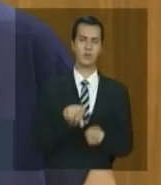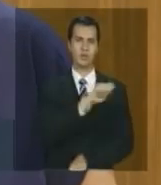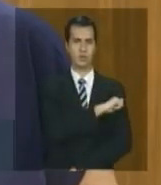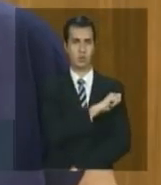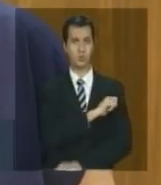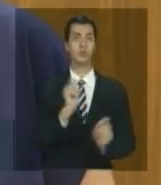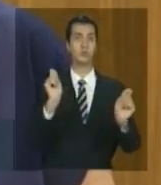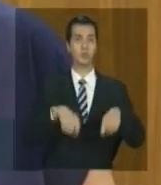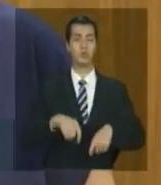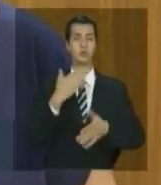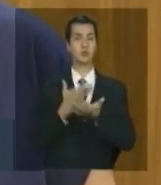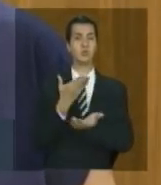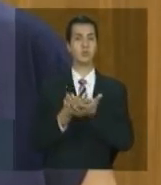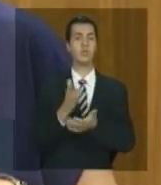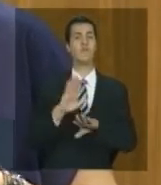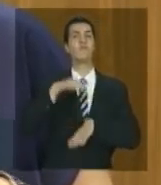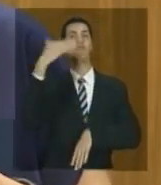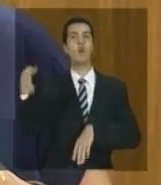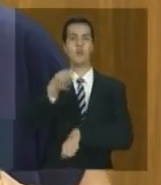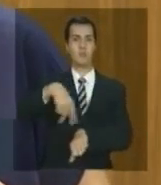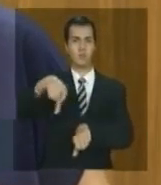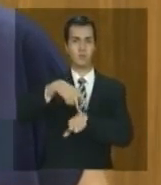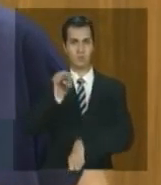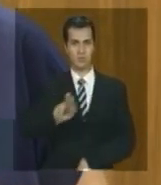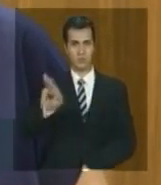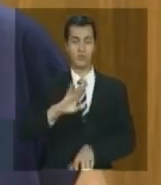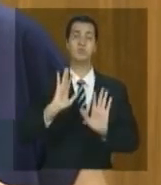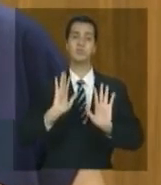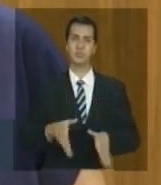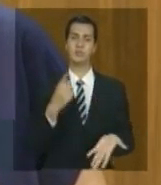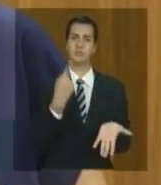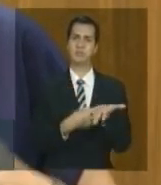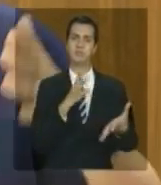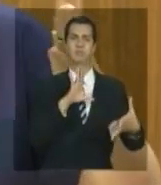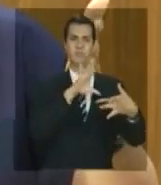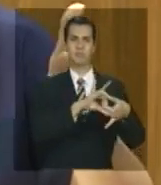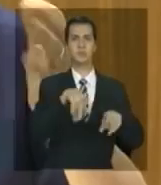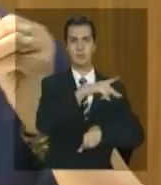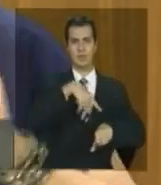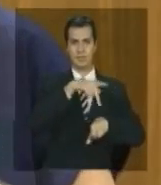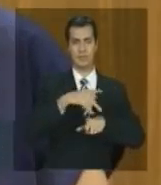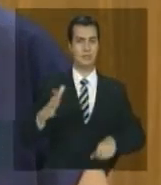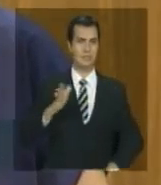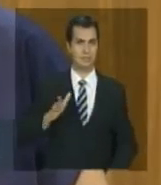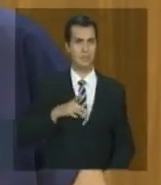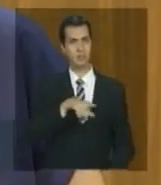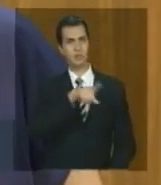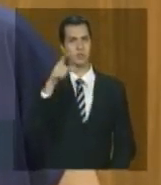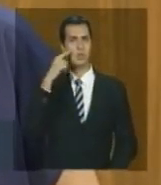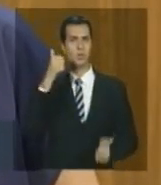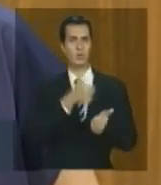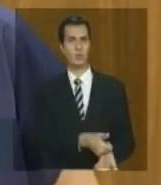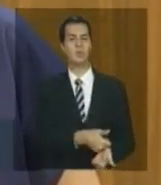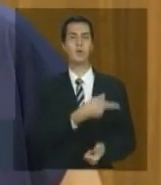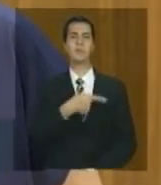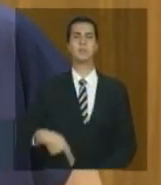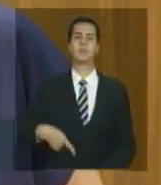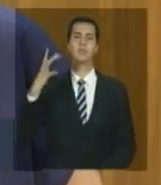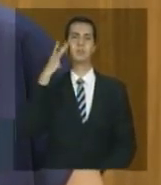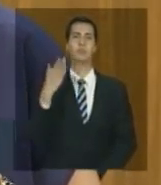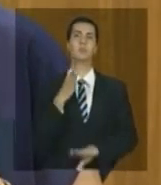2014. Até o momento, nós já temos várias parcerias com países desenvolvidos. Os senhores acompanharam a visita da presidenta Dilma